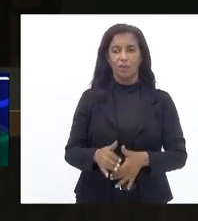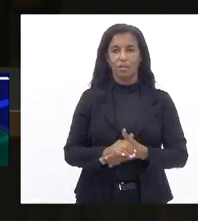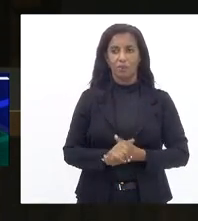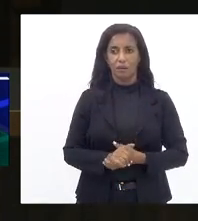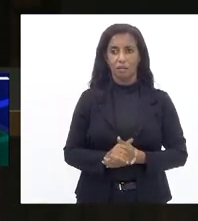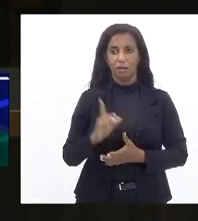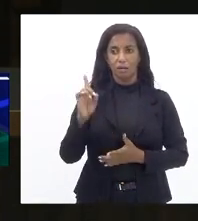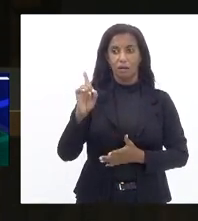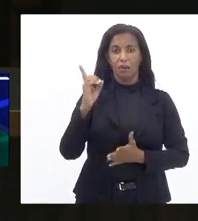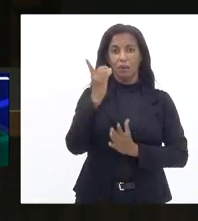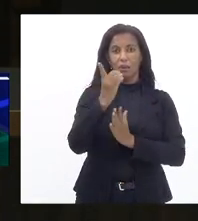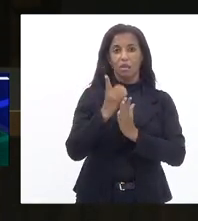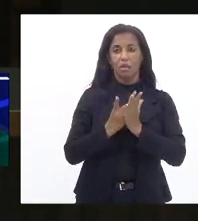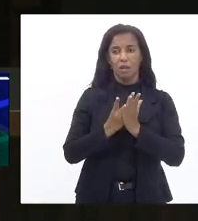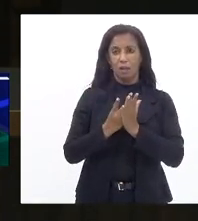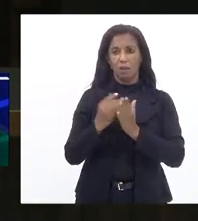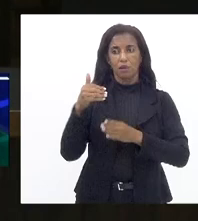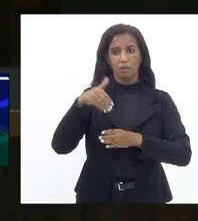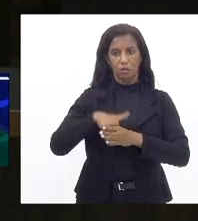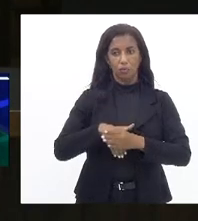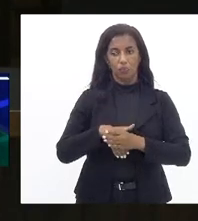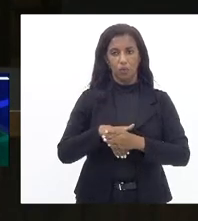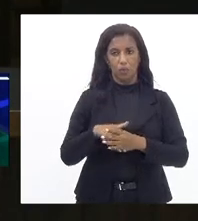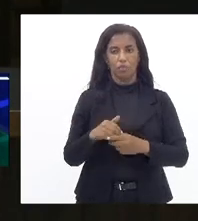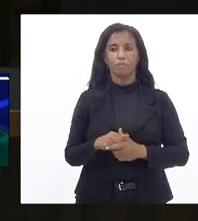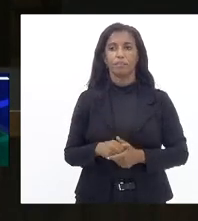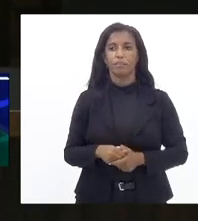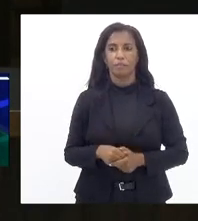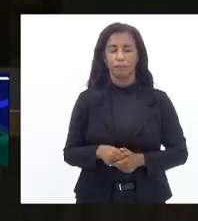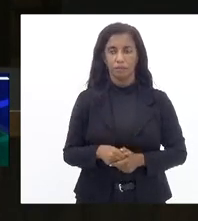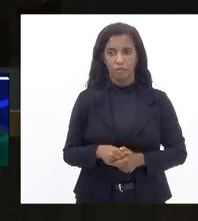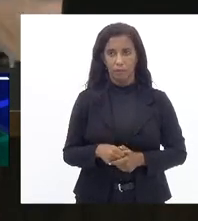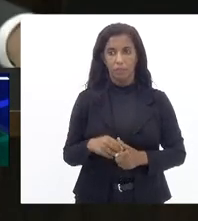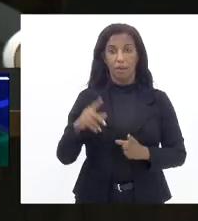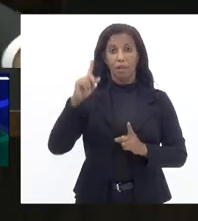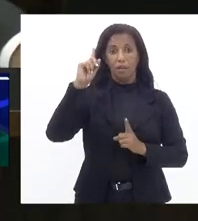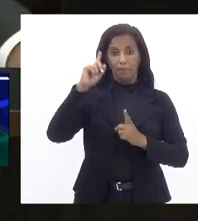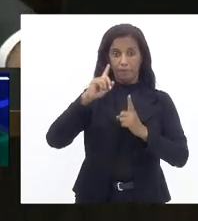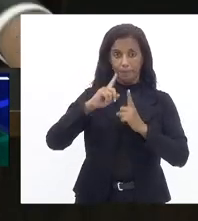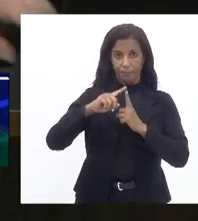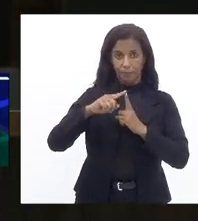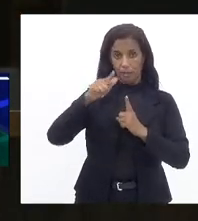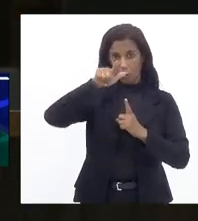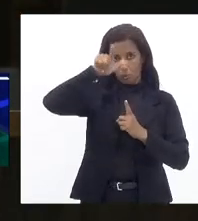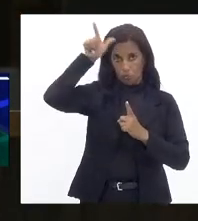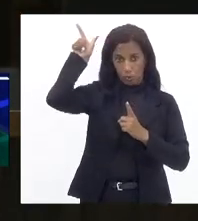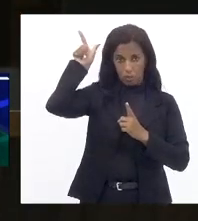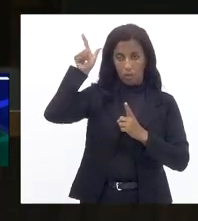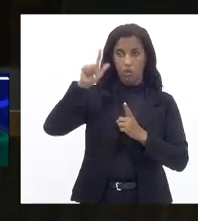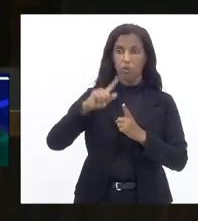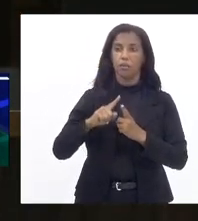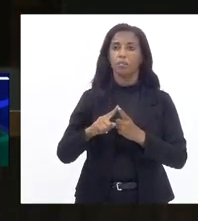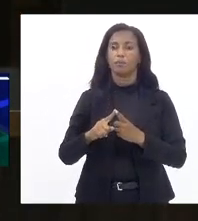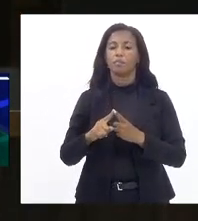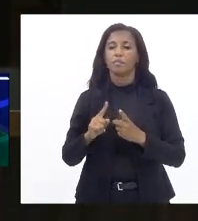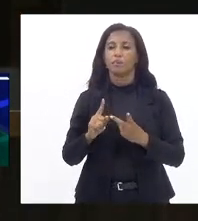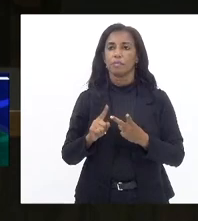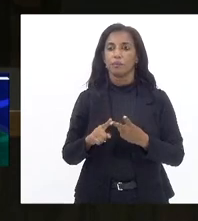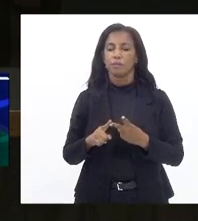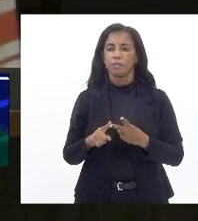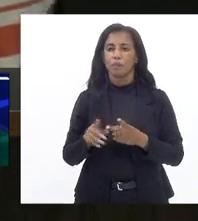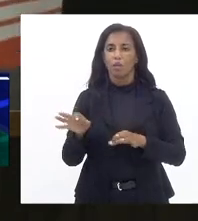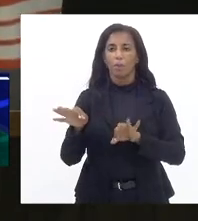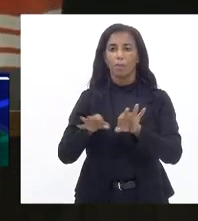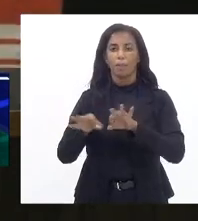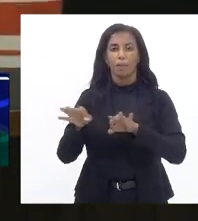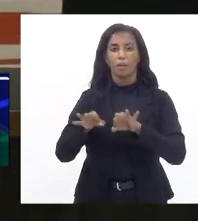uma declaração de voto. Eu abro para a declaração. O primeiro orador escrito é o Luiz Paulo. Antes, porém, declaração de voto do